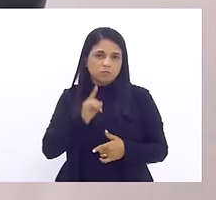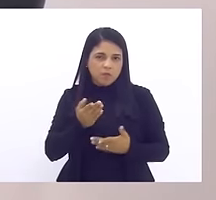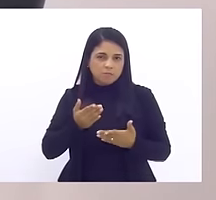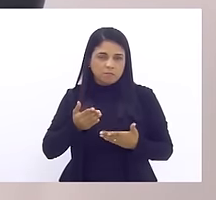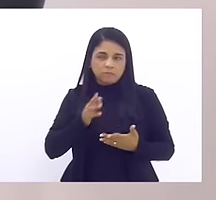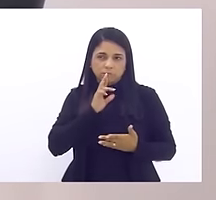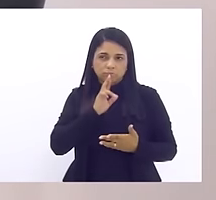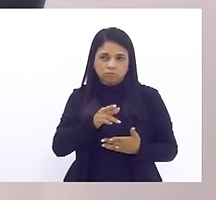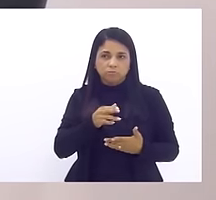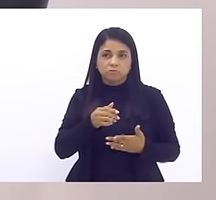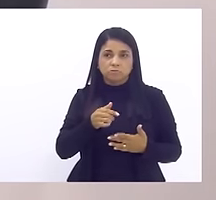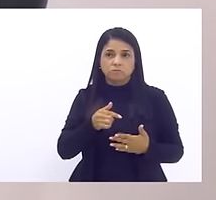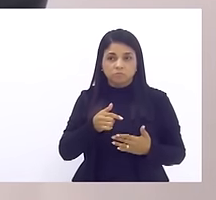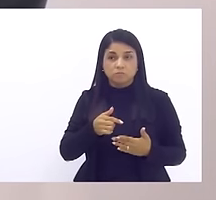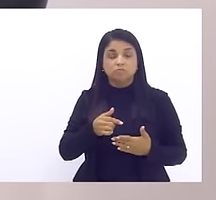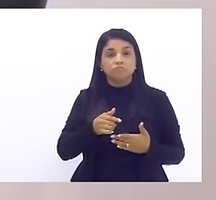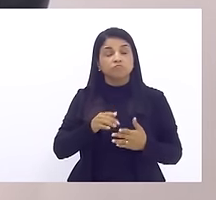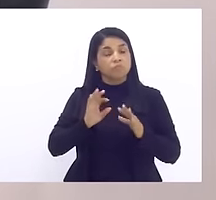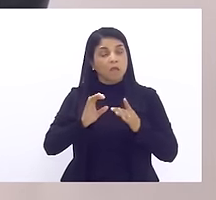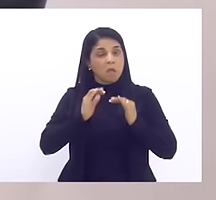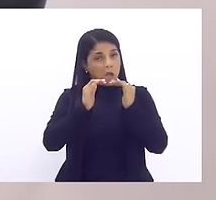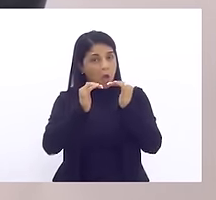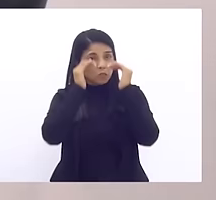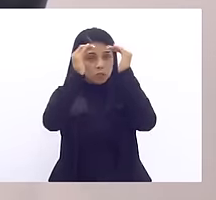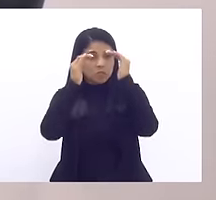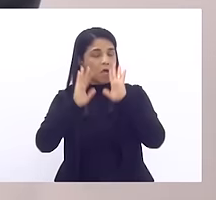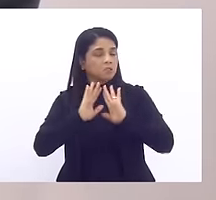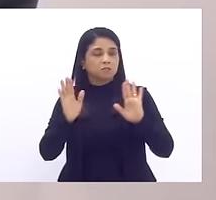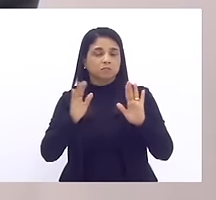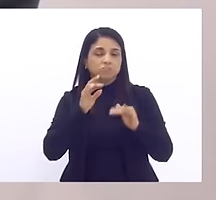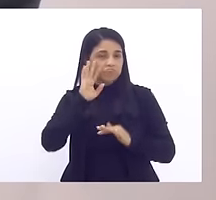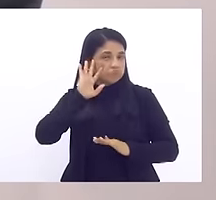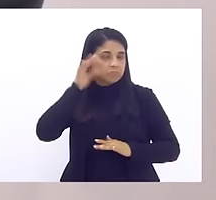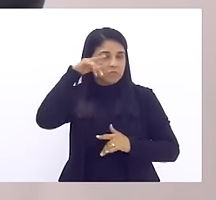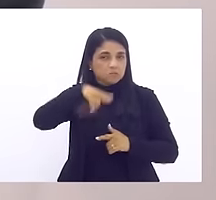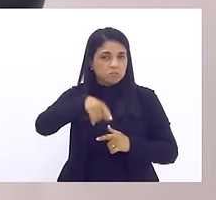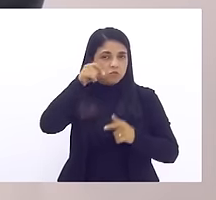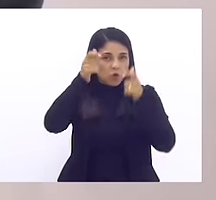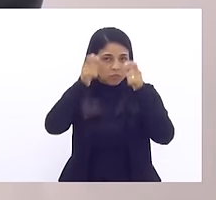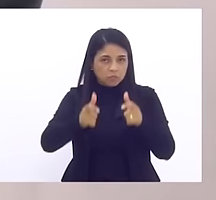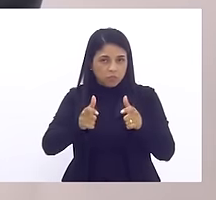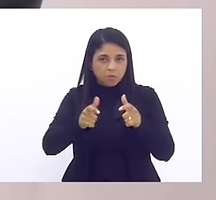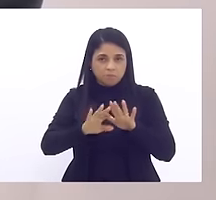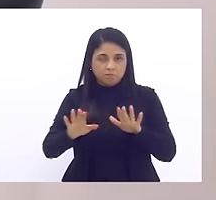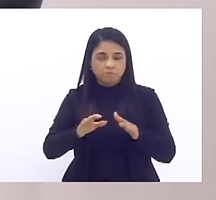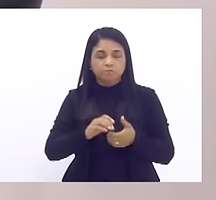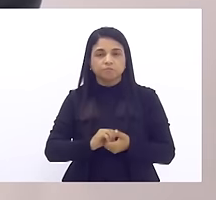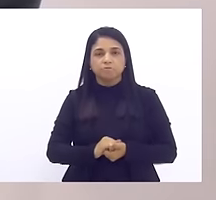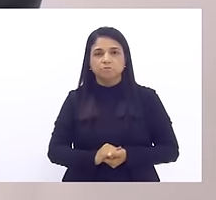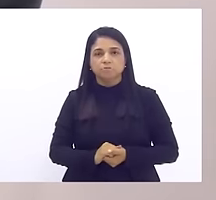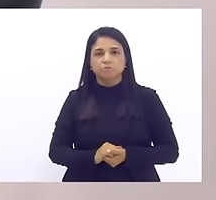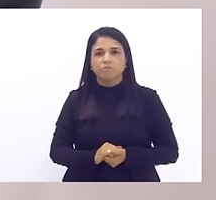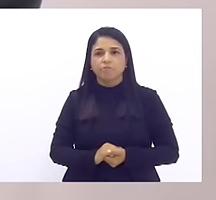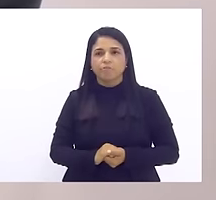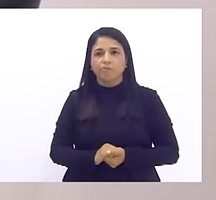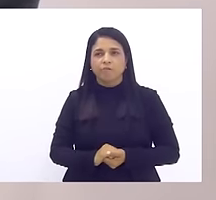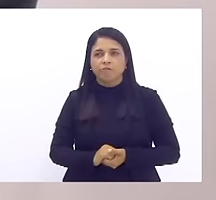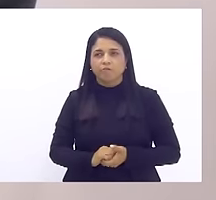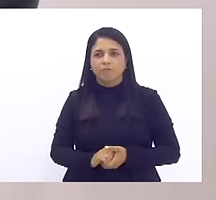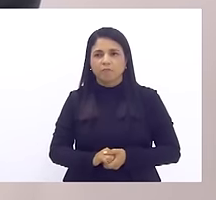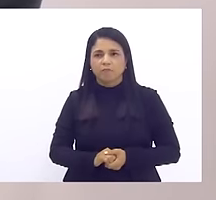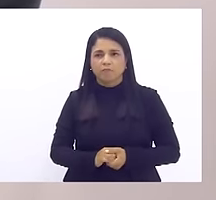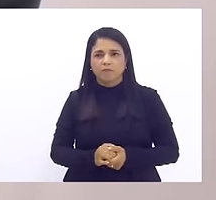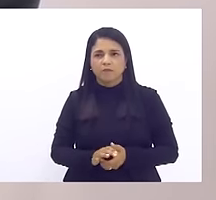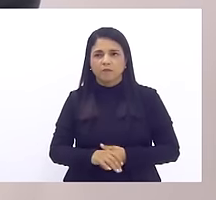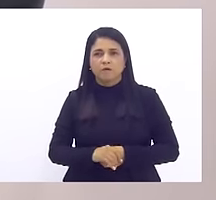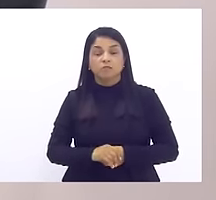sem problema eu falo assim olha é autoridade que faz perfeito como o senhor falou o senhor acabou de falar que a autoridade que determina a gente só quer entender isso não tem